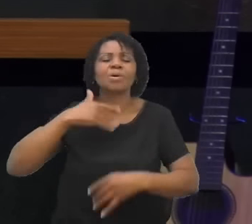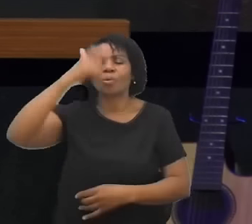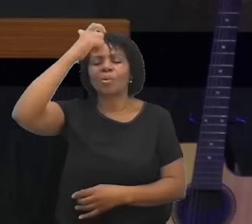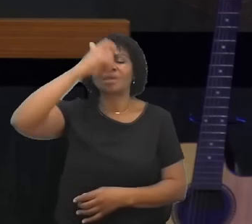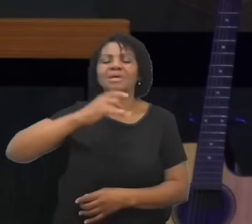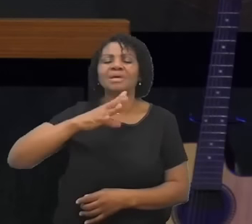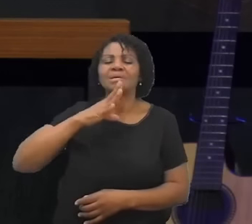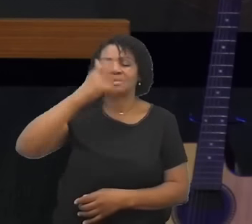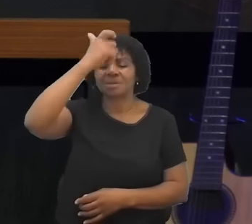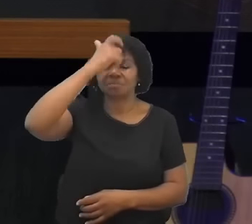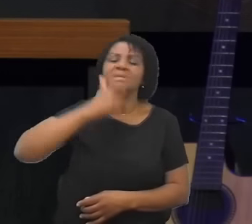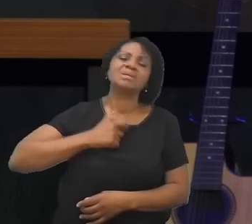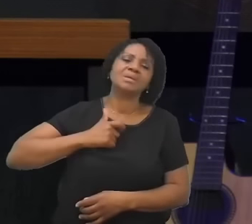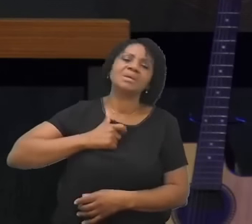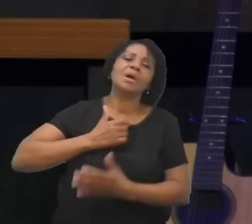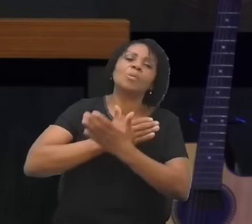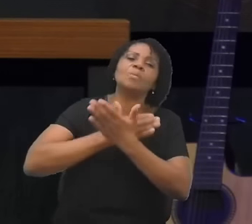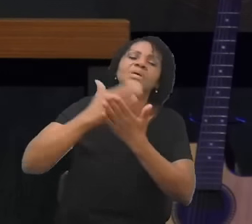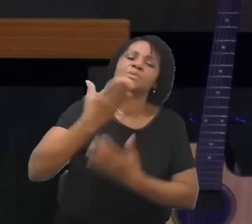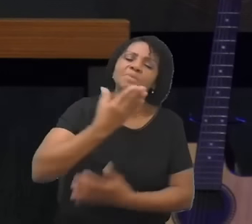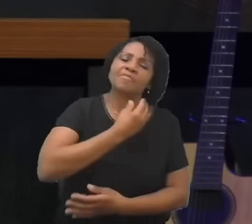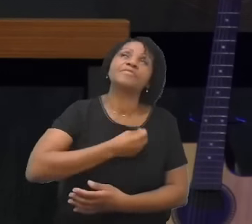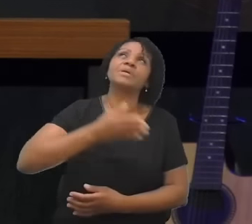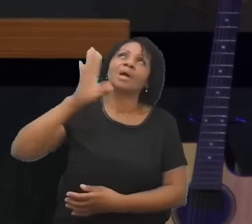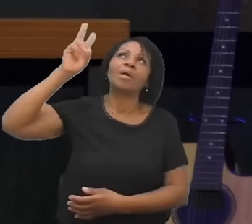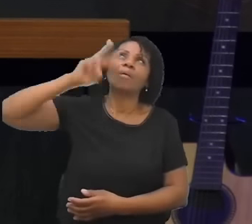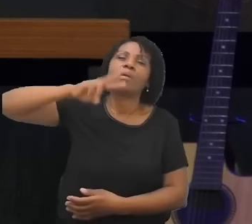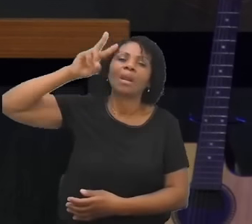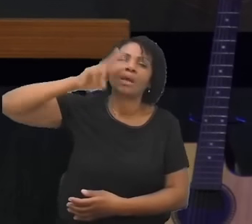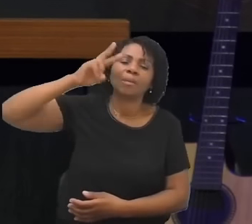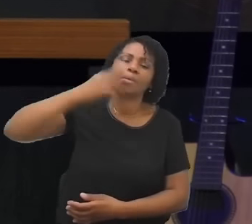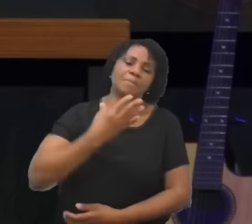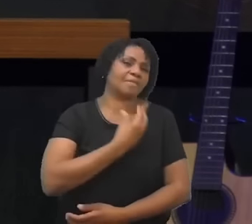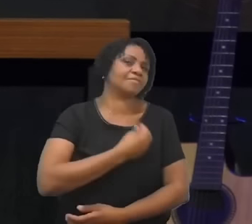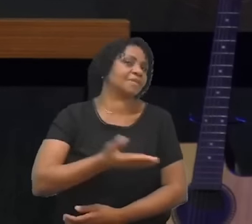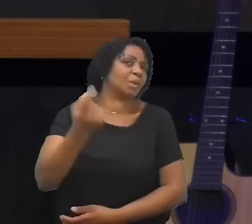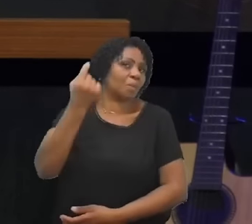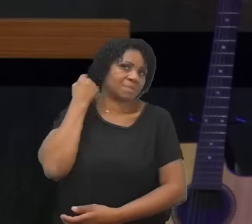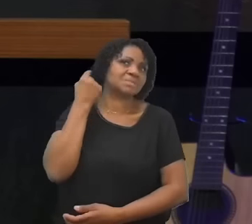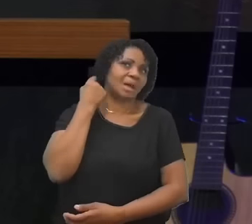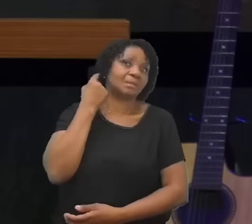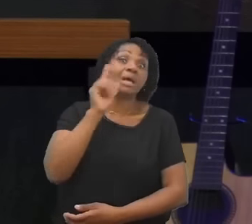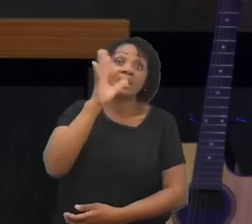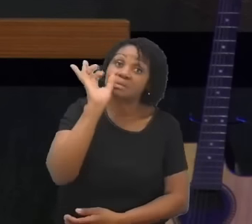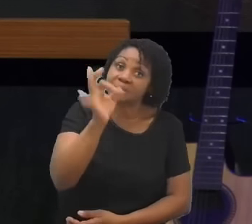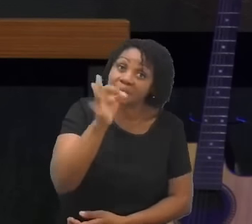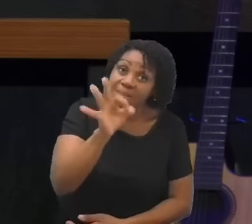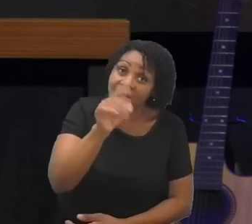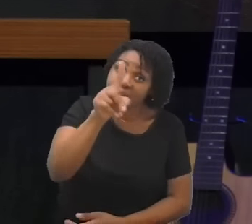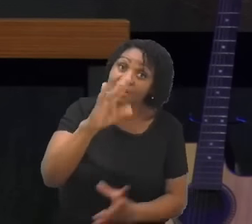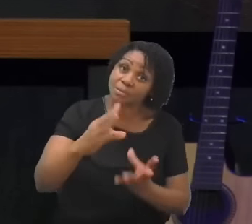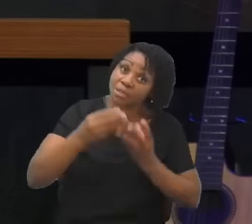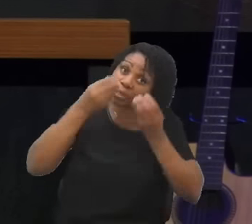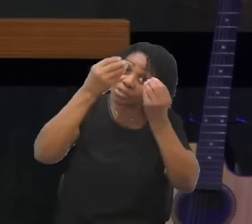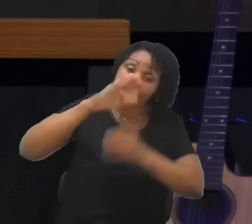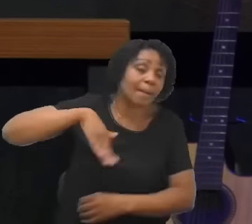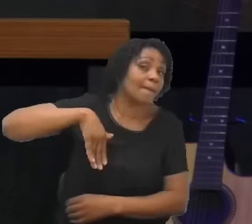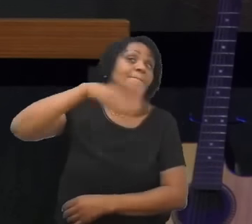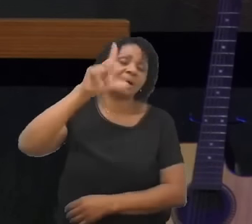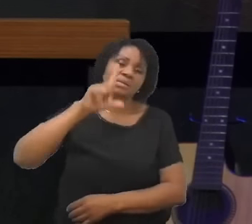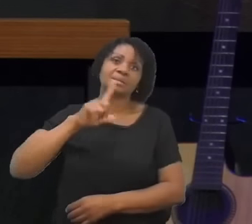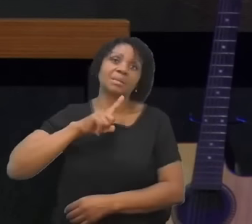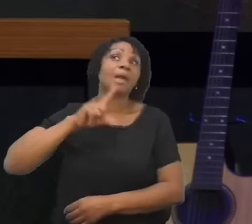eu sei de onde eu vim, eu sei o que ele fez na minha vida. Então tenha certeza, Deus quer te dar muito mais do que você já